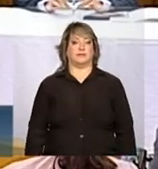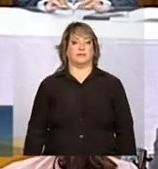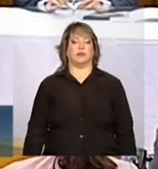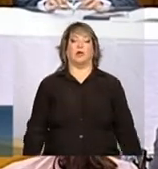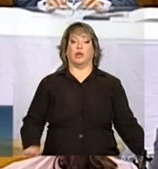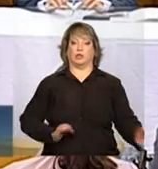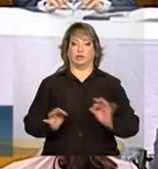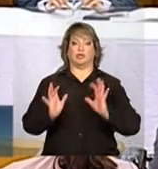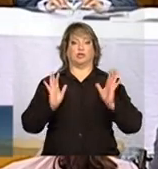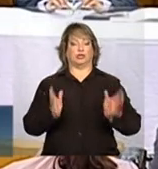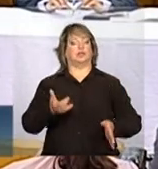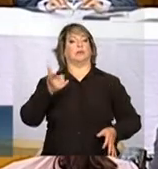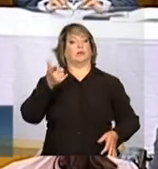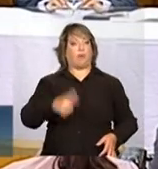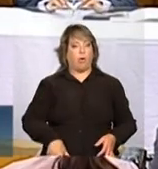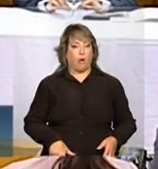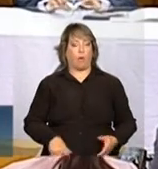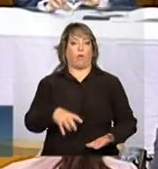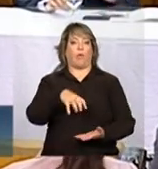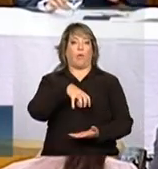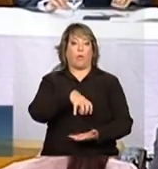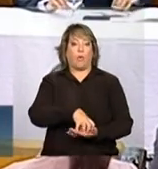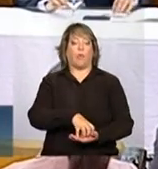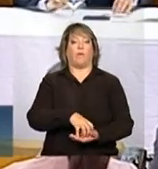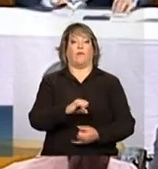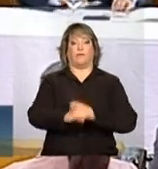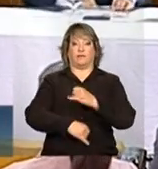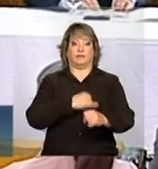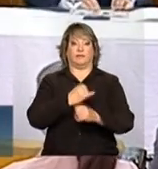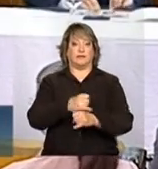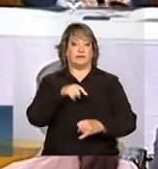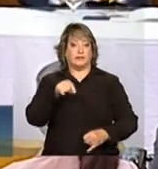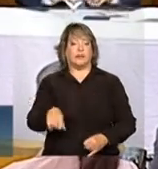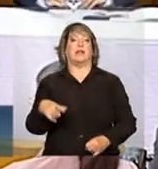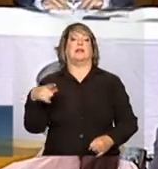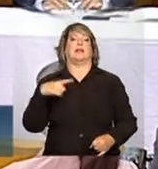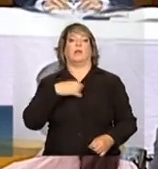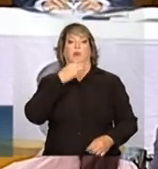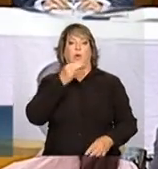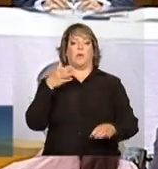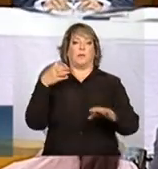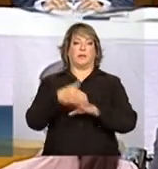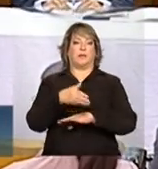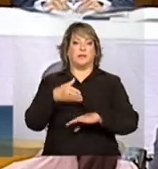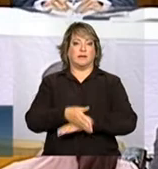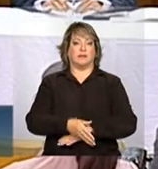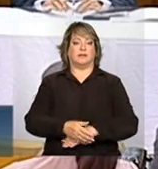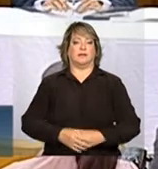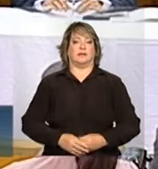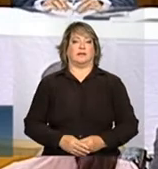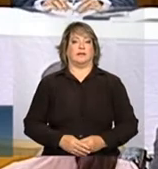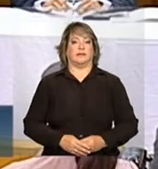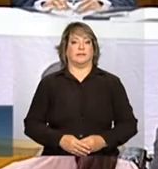Organizamos novamente um grupo virtual, que teve a participação de